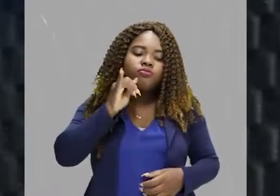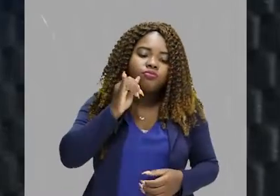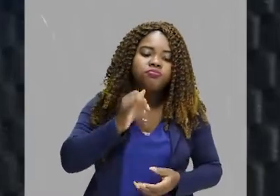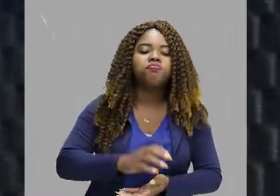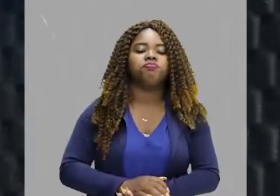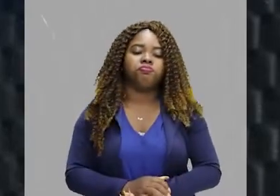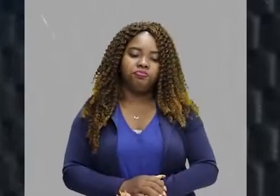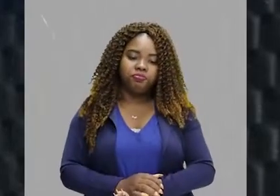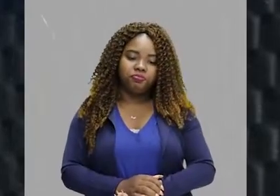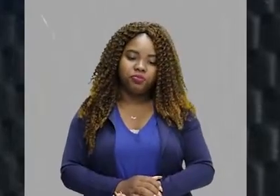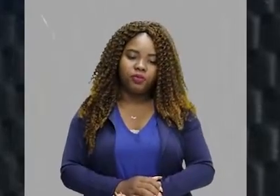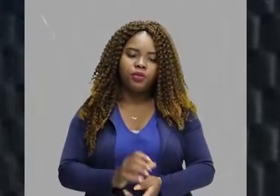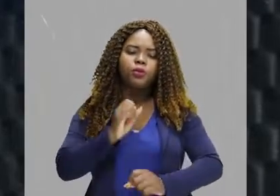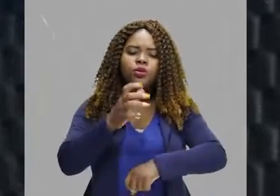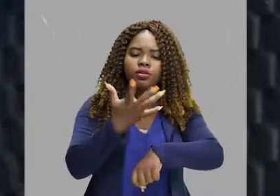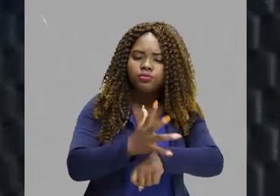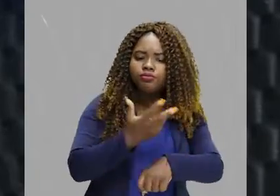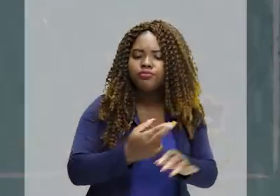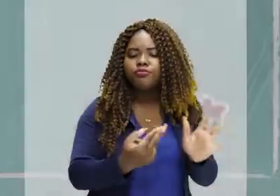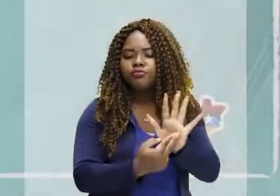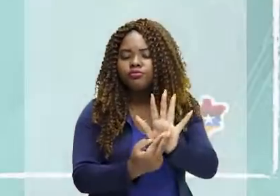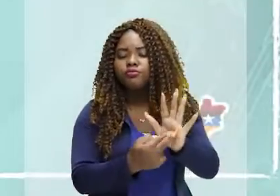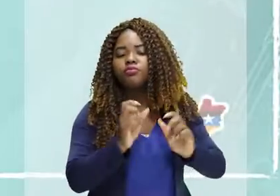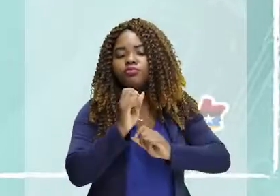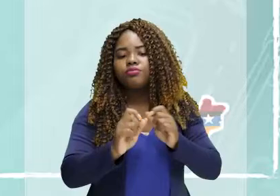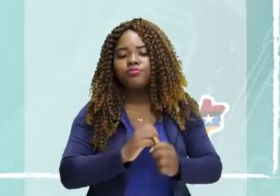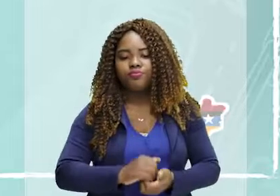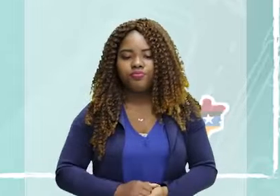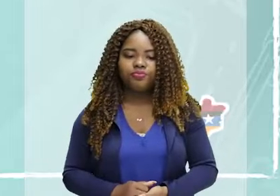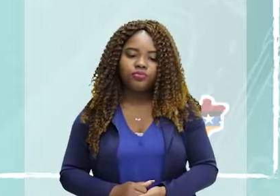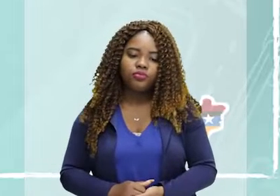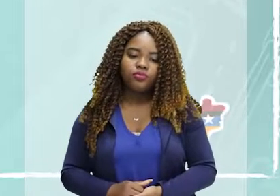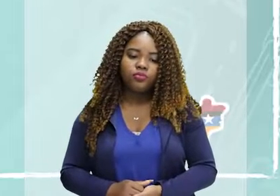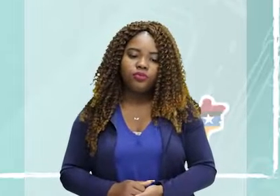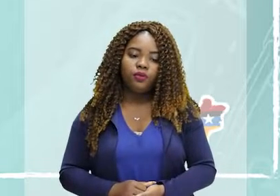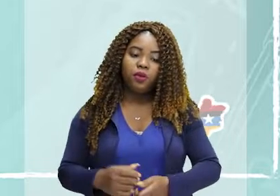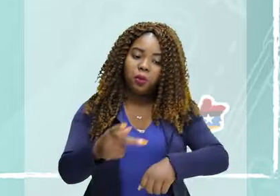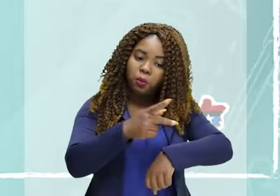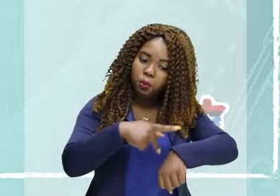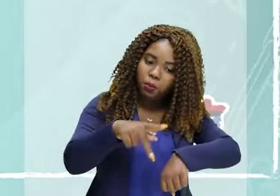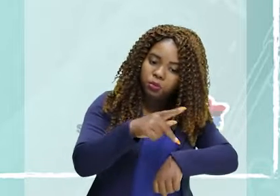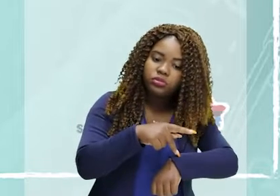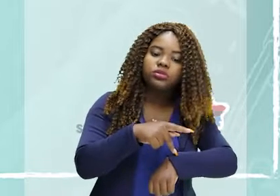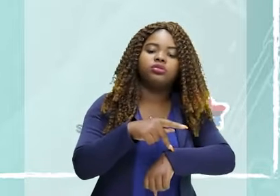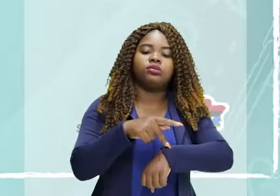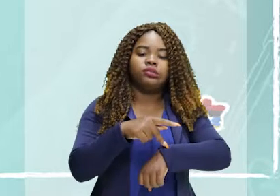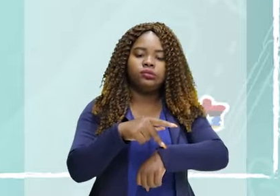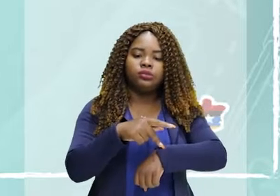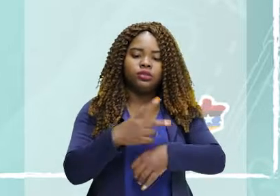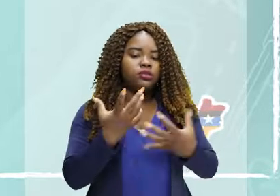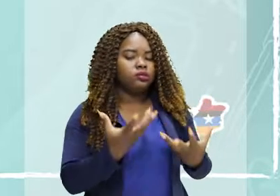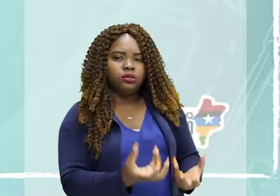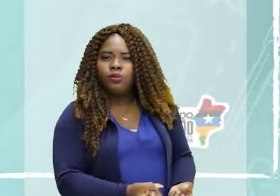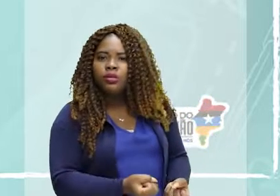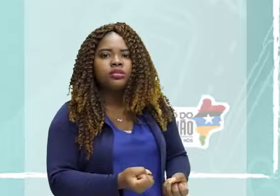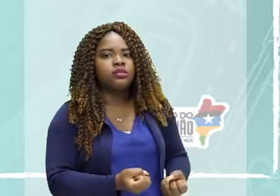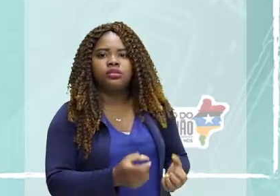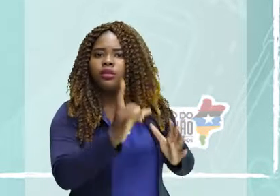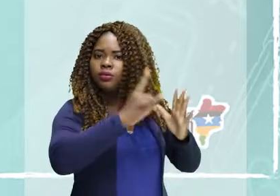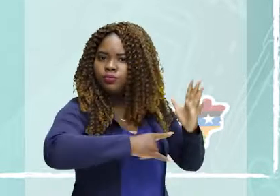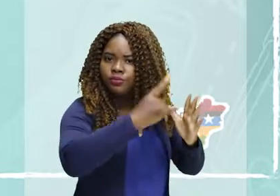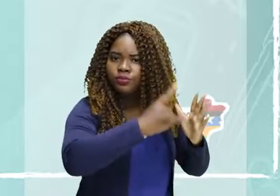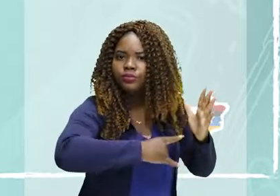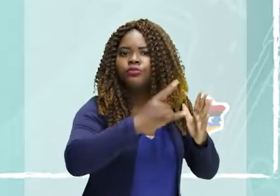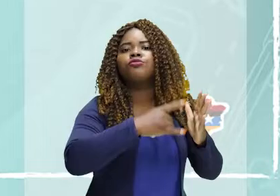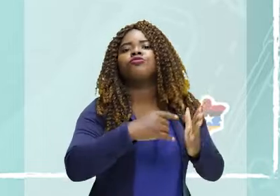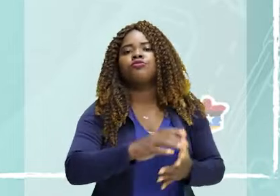Estados Unidos não validou. O que na prática isso representa? Representa que os países que não validam o protocolo e que são grandes